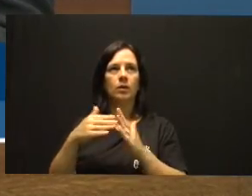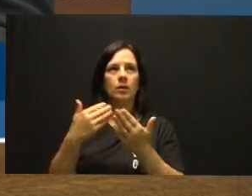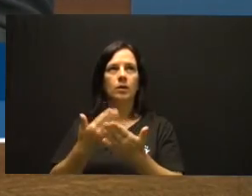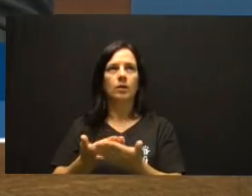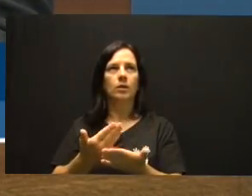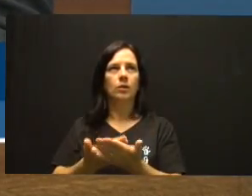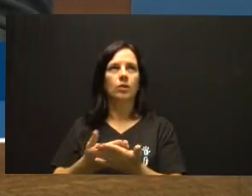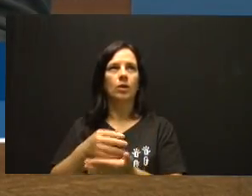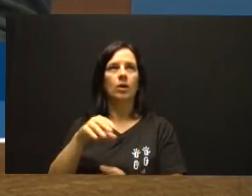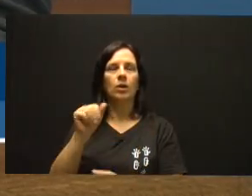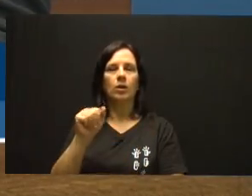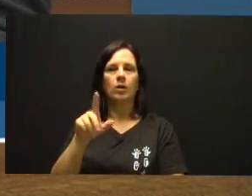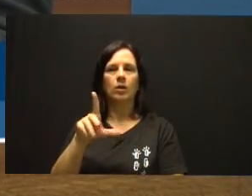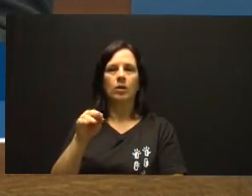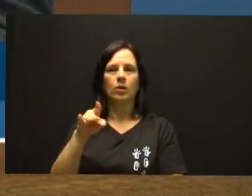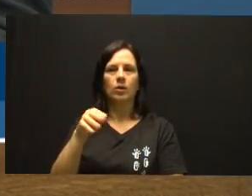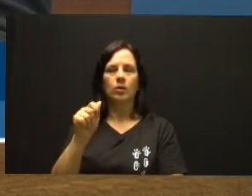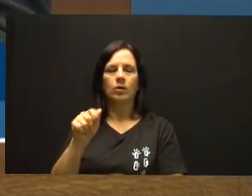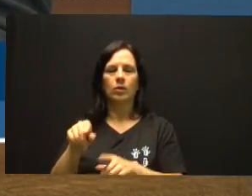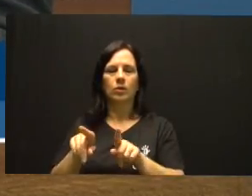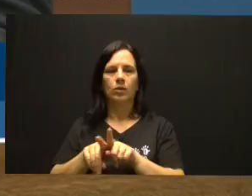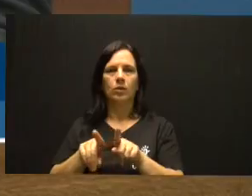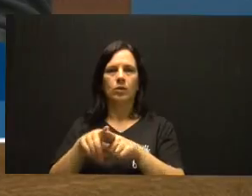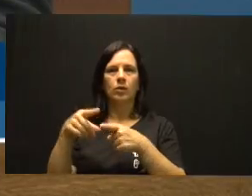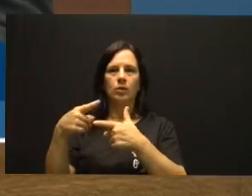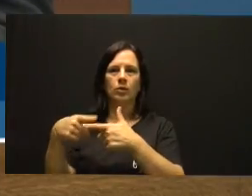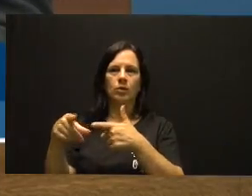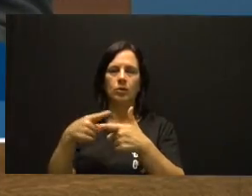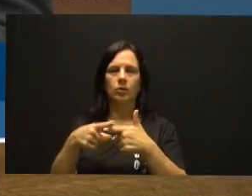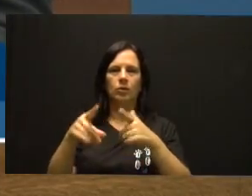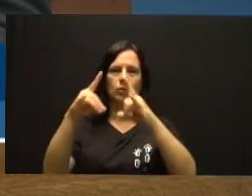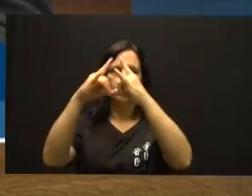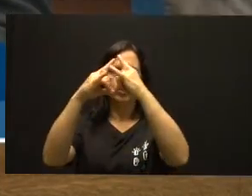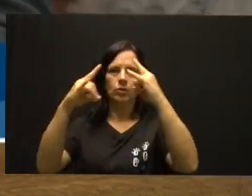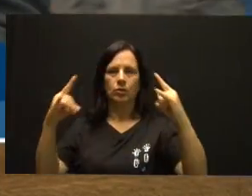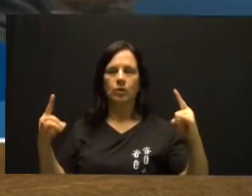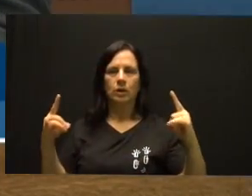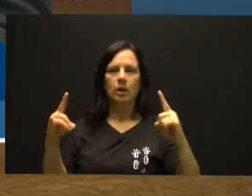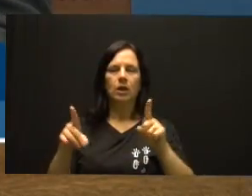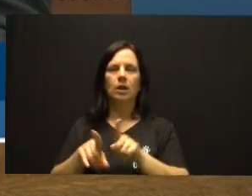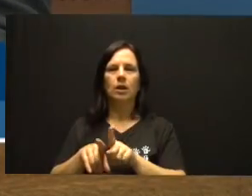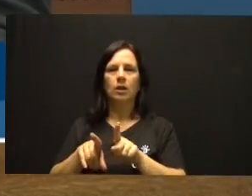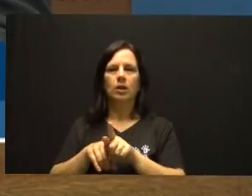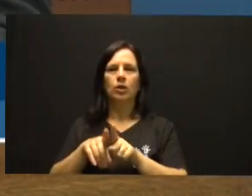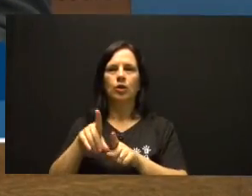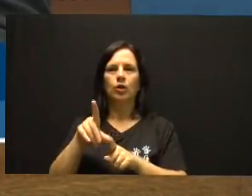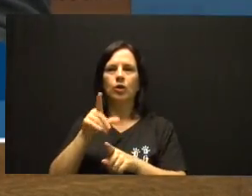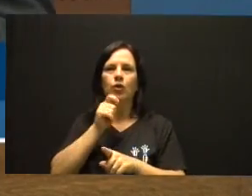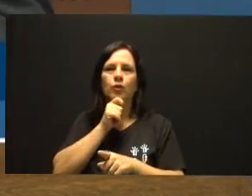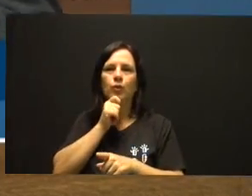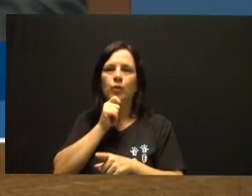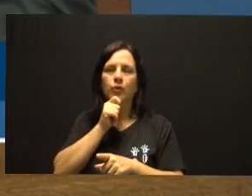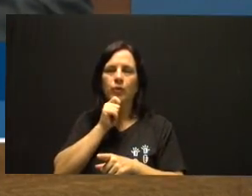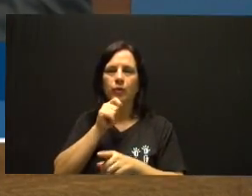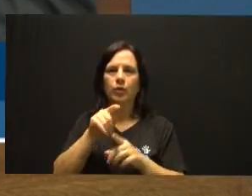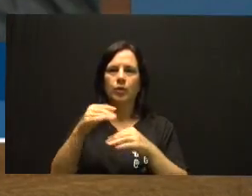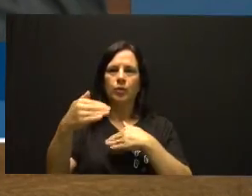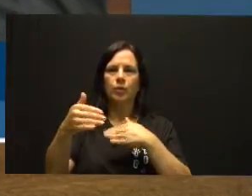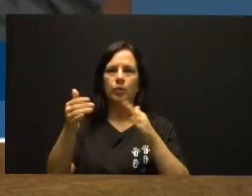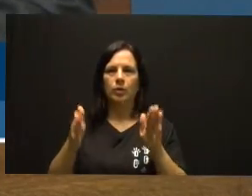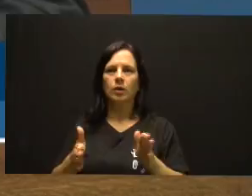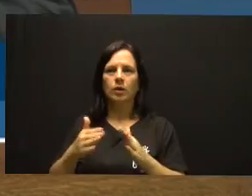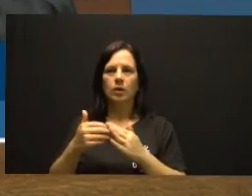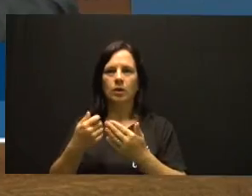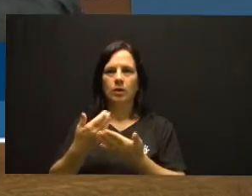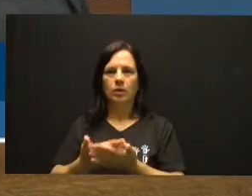Alagoas, principalmente em relação aos problemas no telhado e utilização do ar-condicionado e das salas de